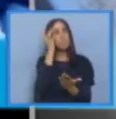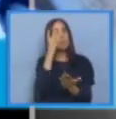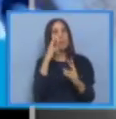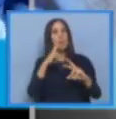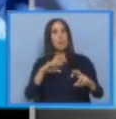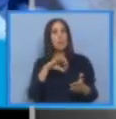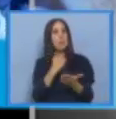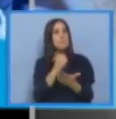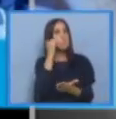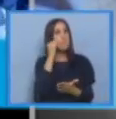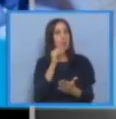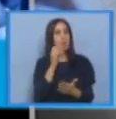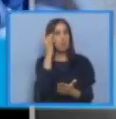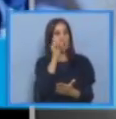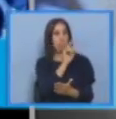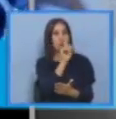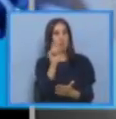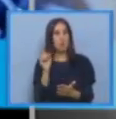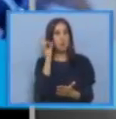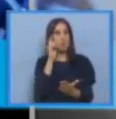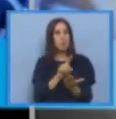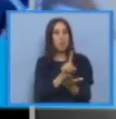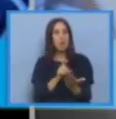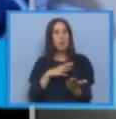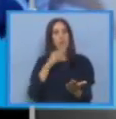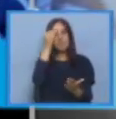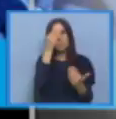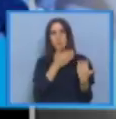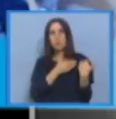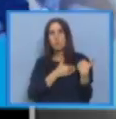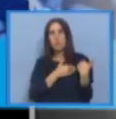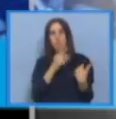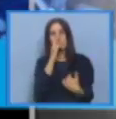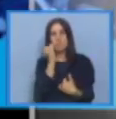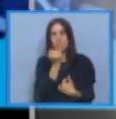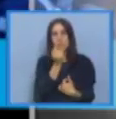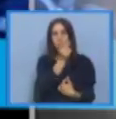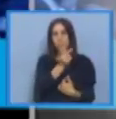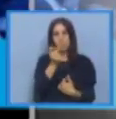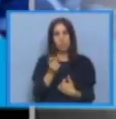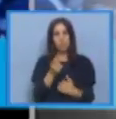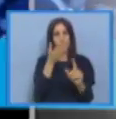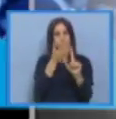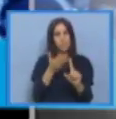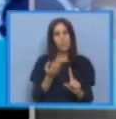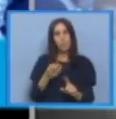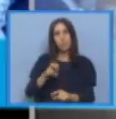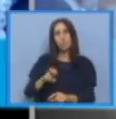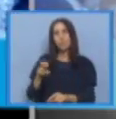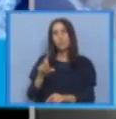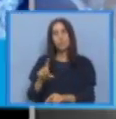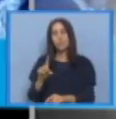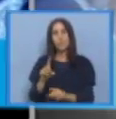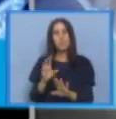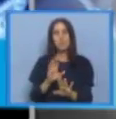inquéritos criminais ainda em curso sobre as responsabilidades que entidades e pessoas em concreto tiveram nos incêndios de junho e de julho